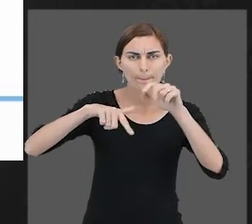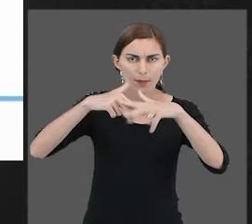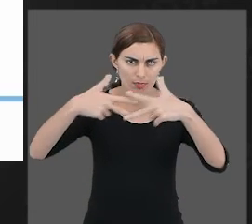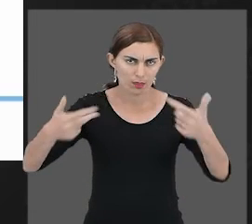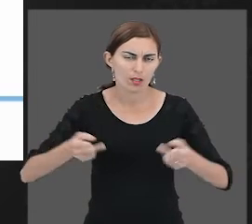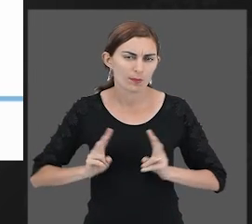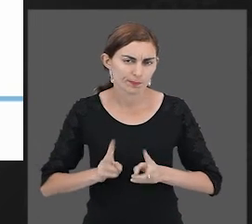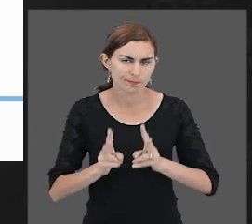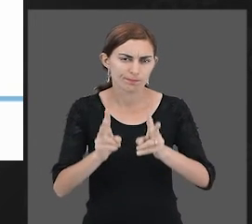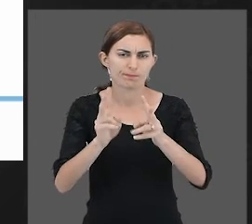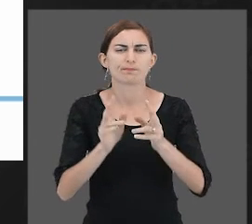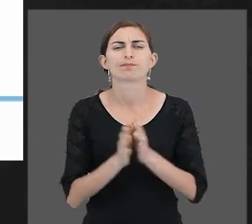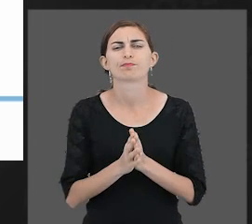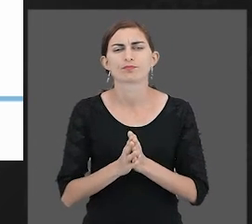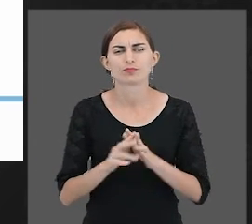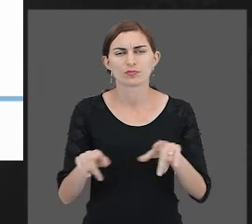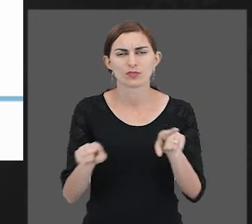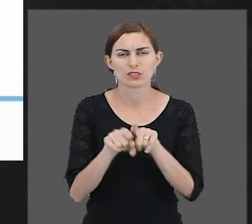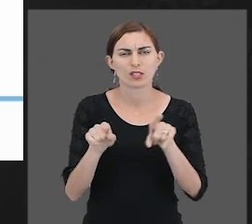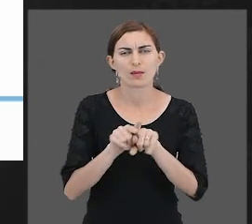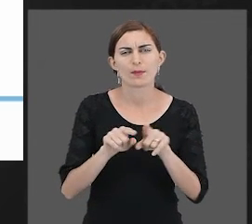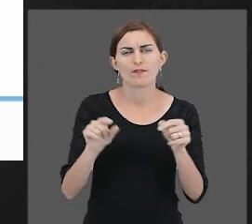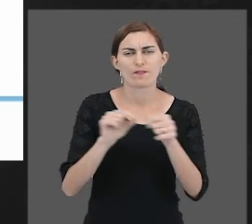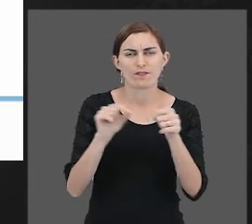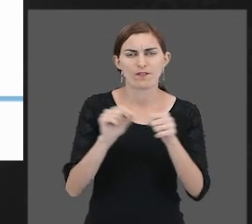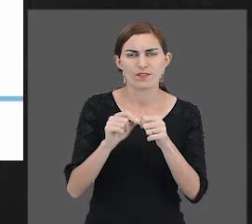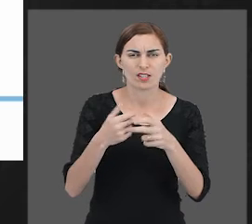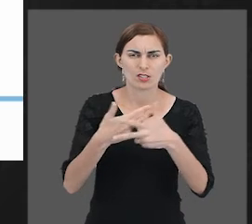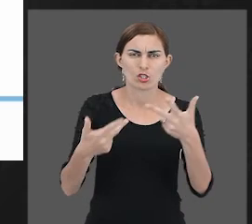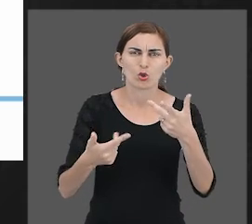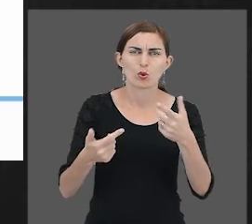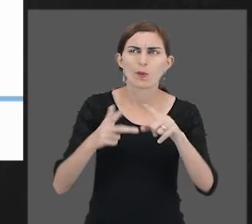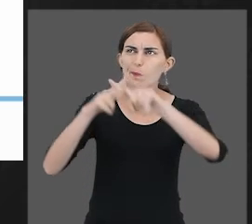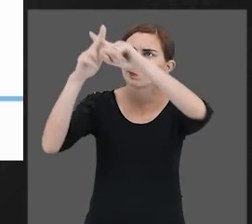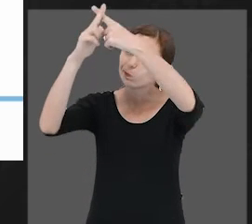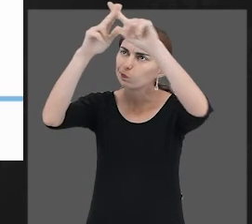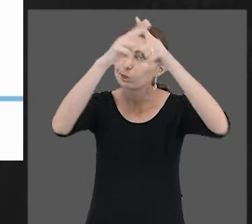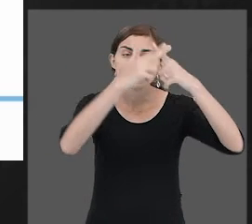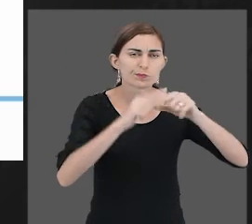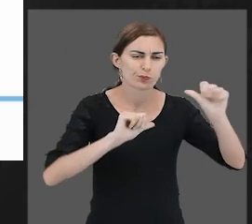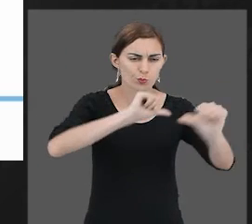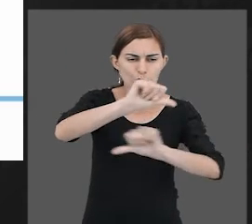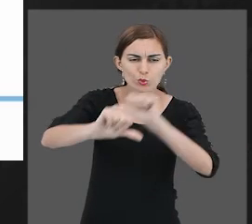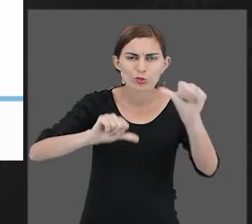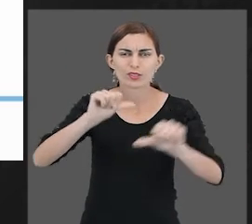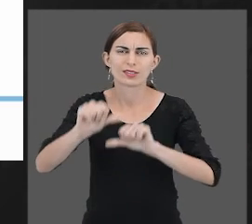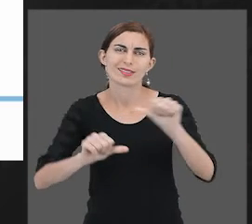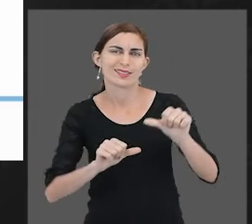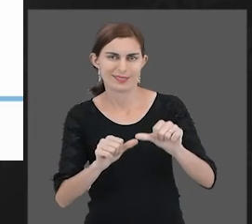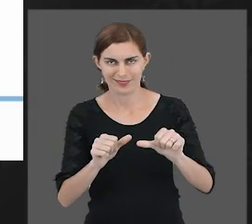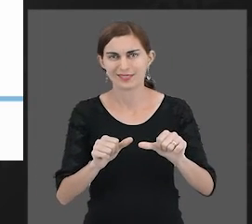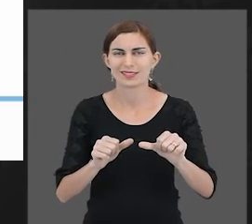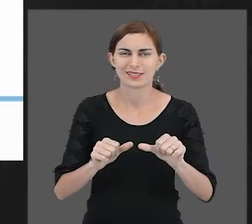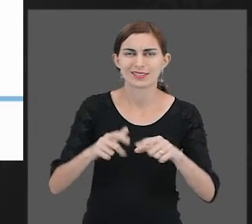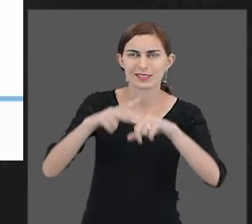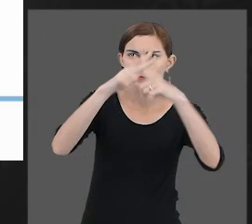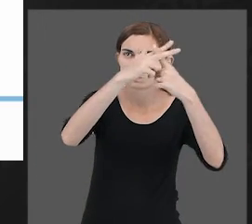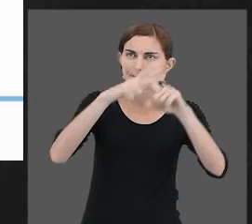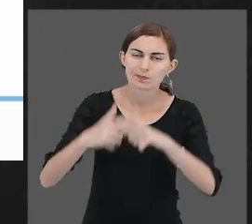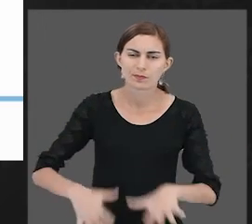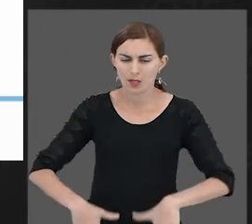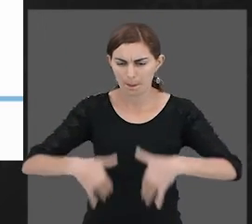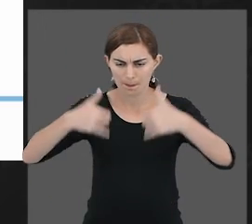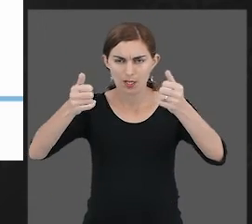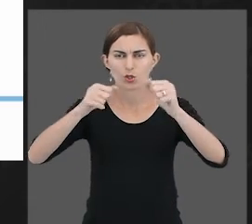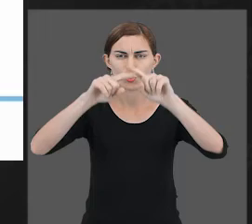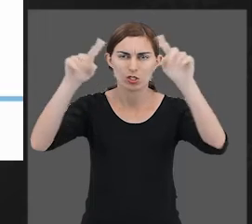permanente, certo? Com a realização de pequenos reparos, adequações e serviços necessários à manutenção, conservação e